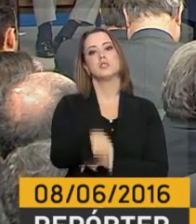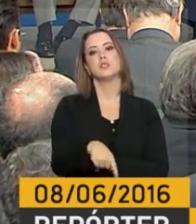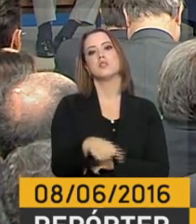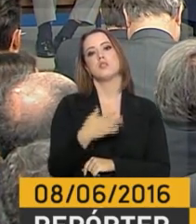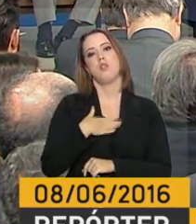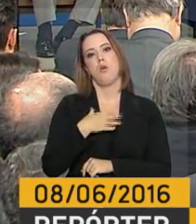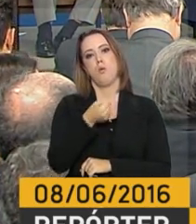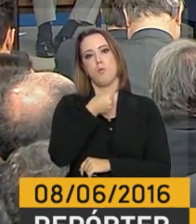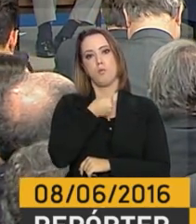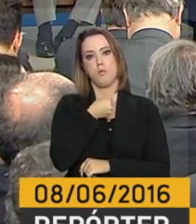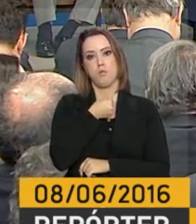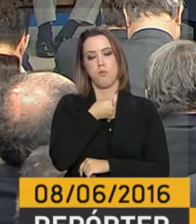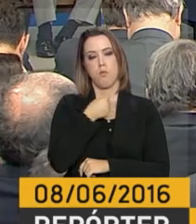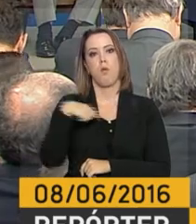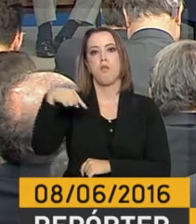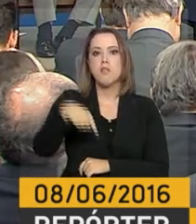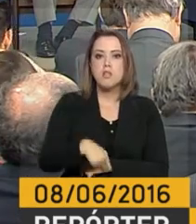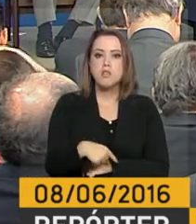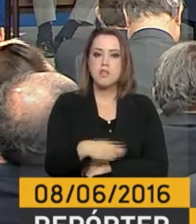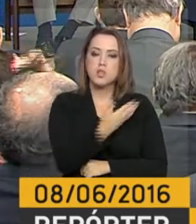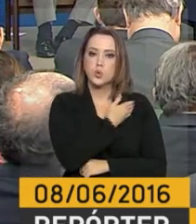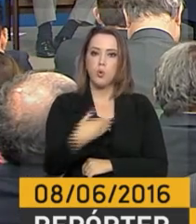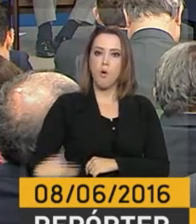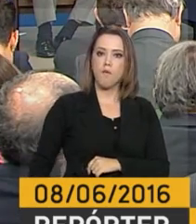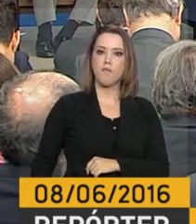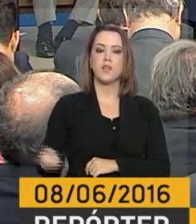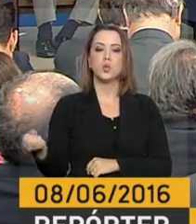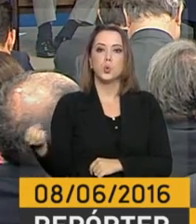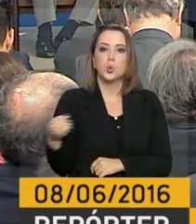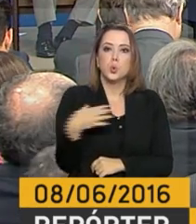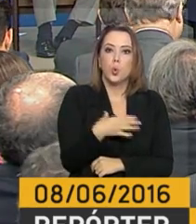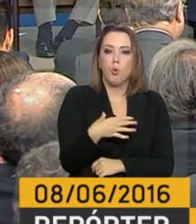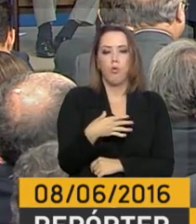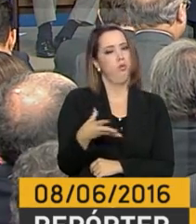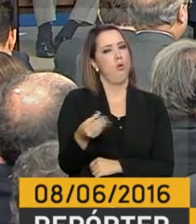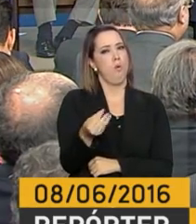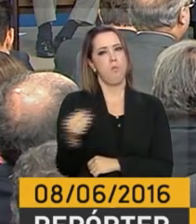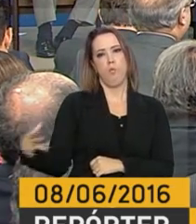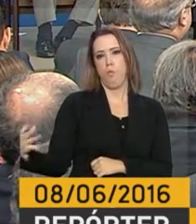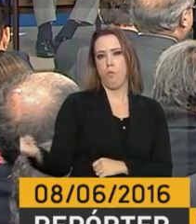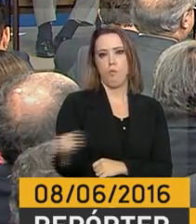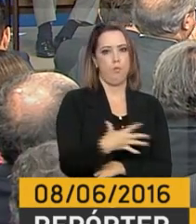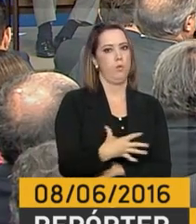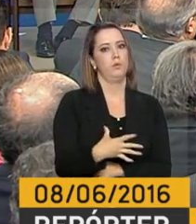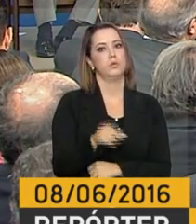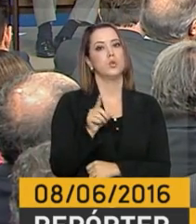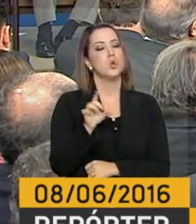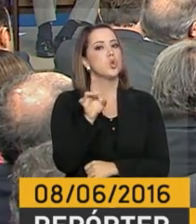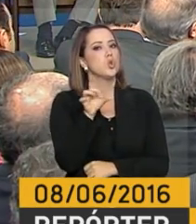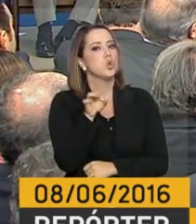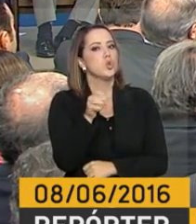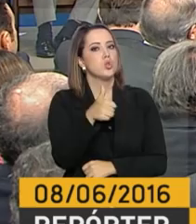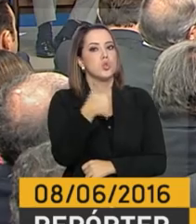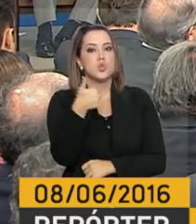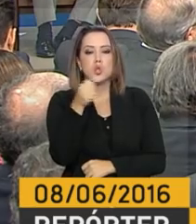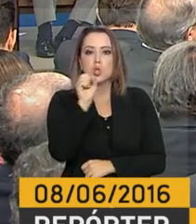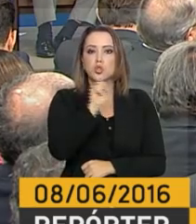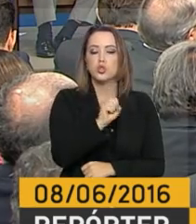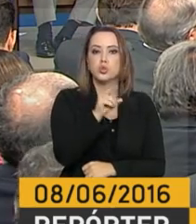novo é um governo recente recentíssimo de apenas 18 dias